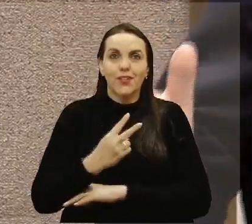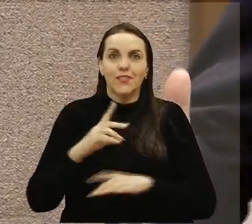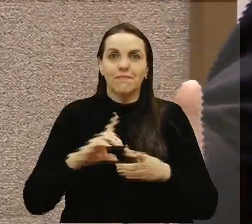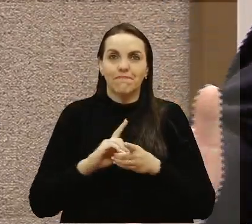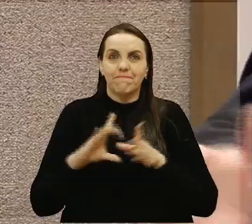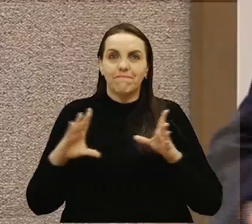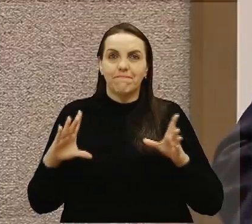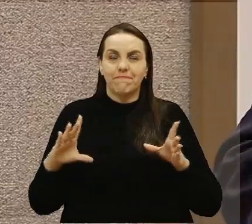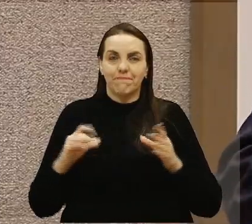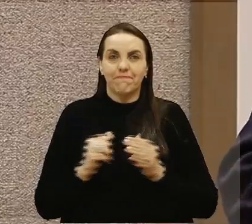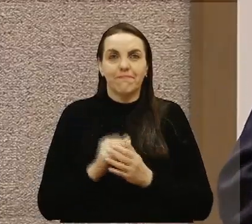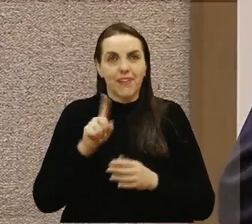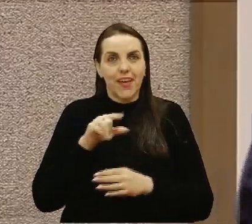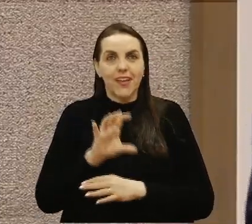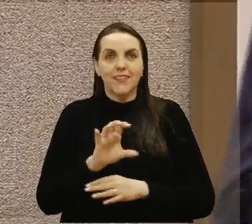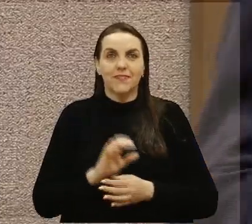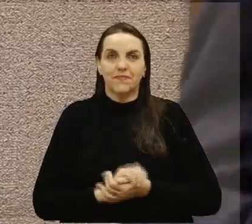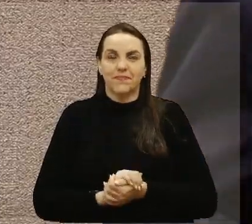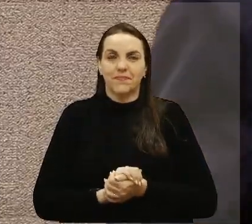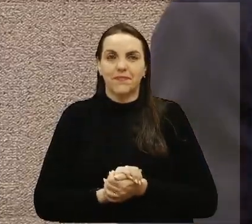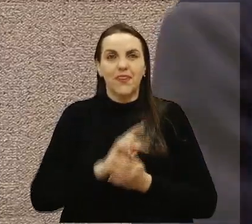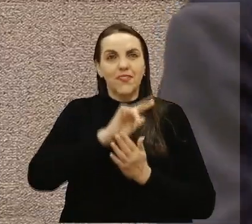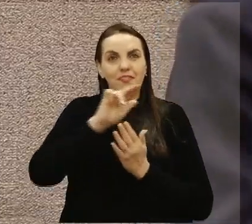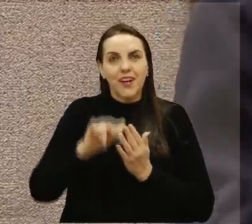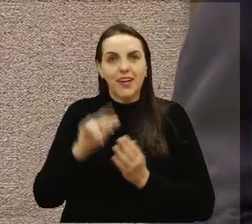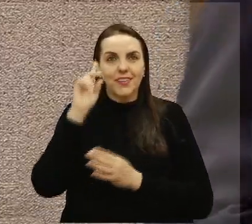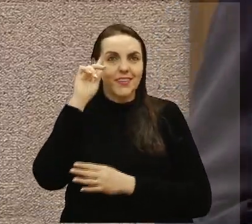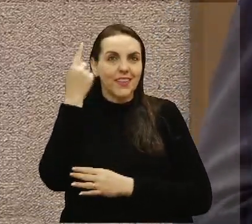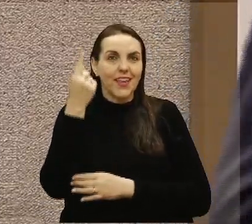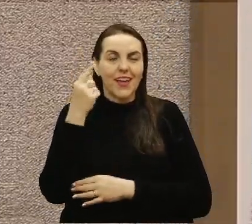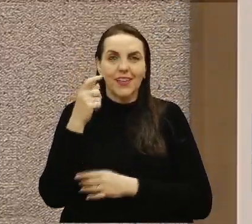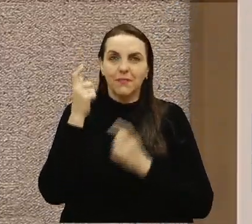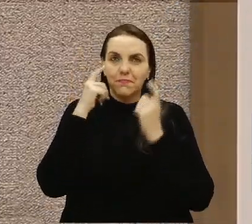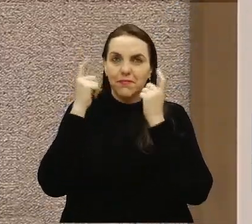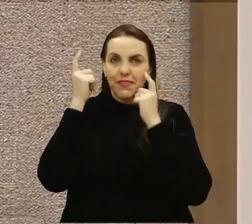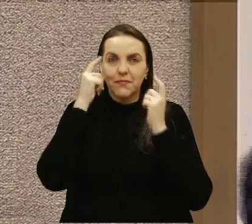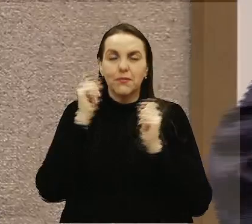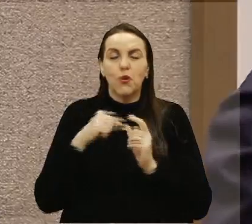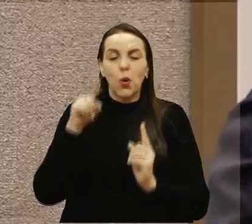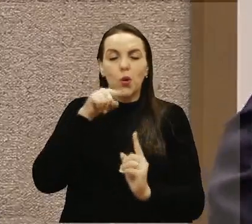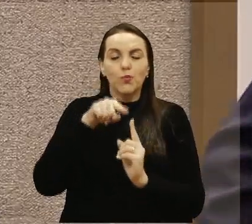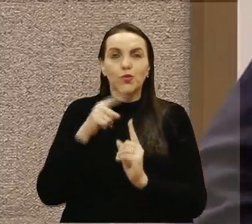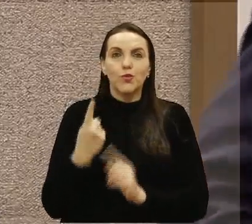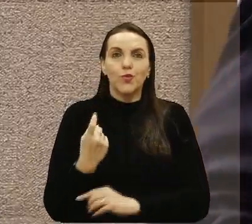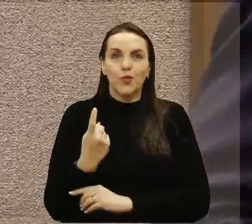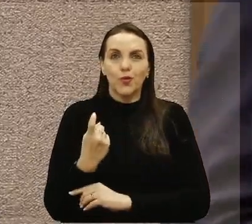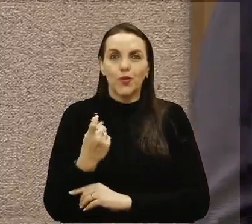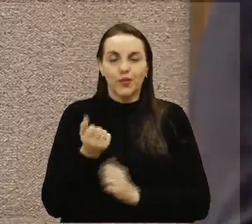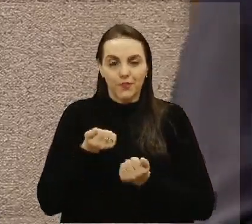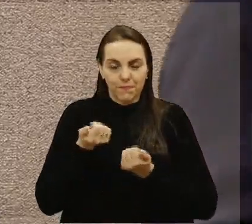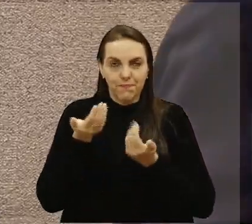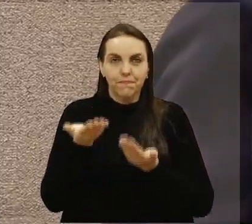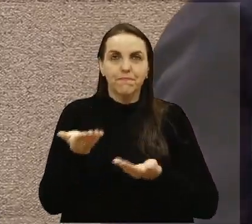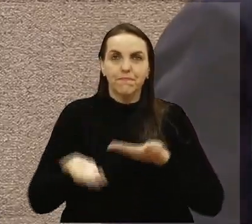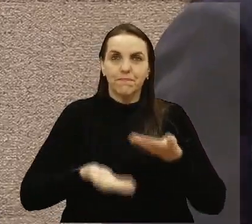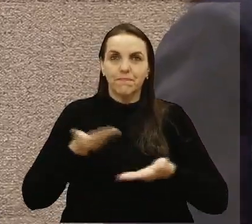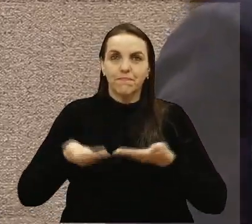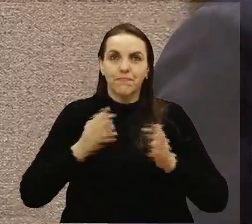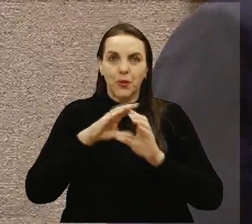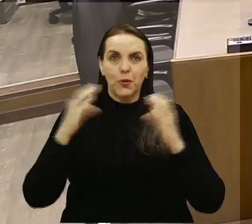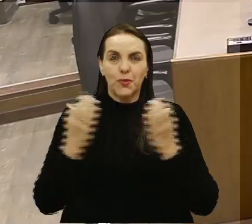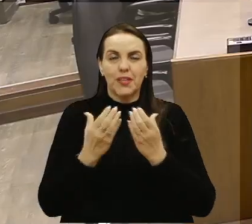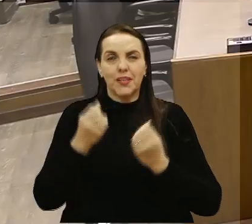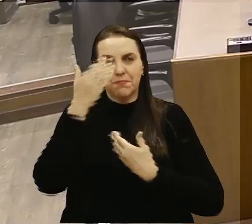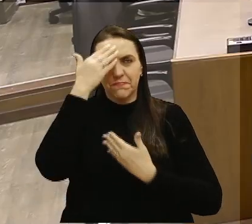democracia é isso: várias ideias, vários pensamentos, mas um objetivo único: servir a comunidade. Obrigado, senhor